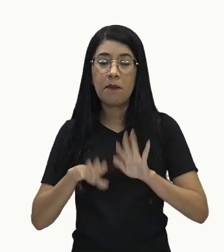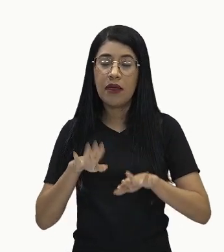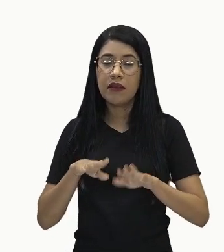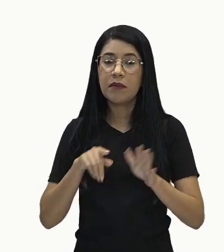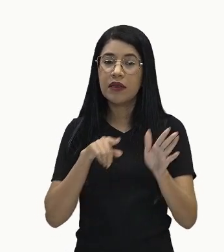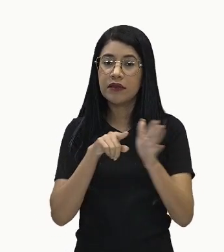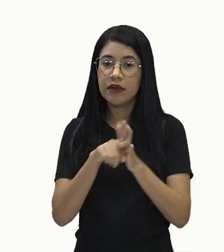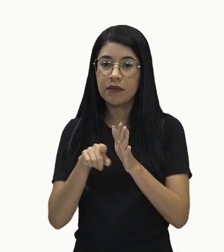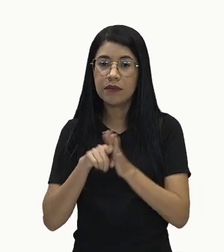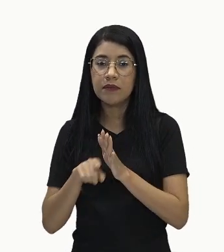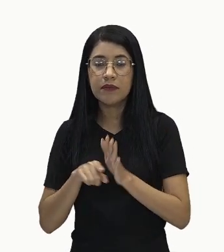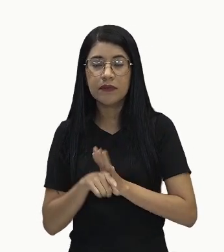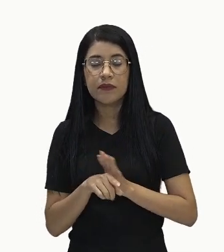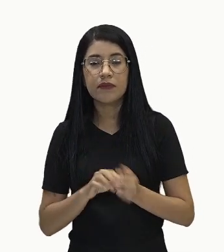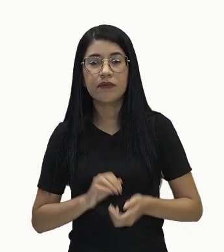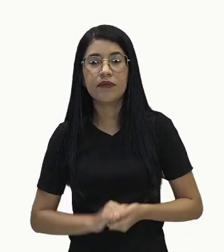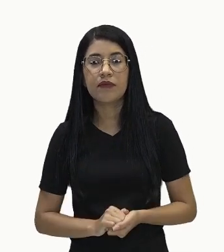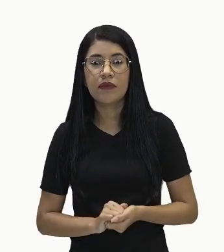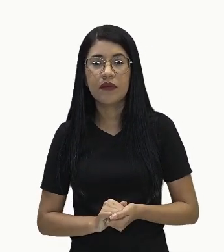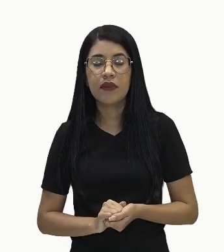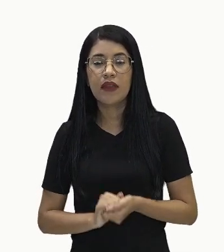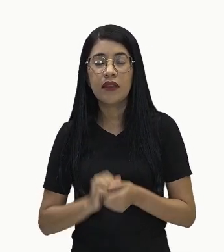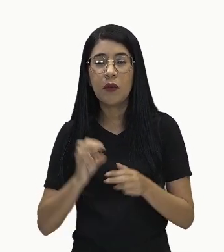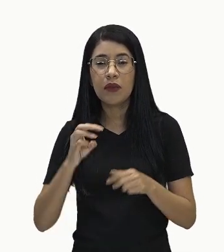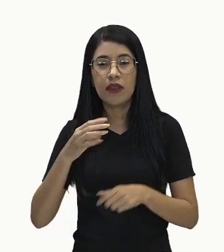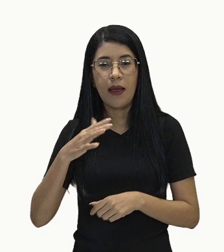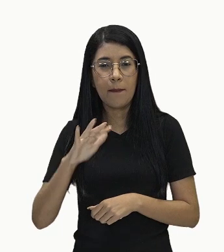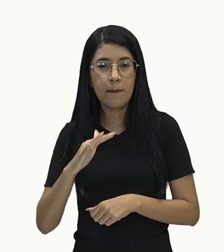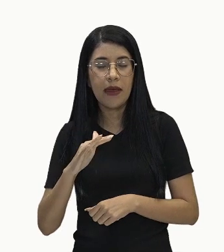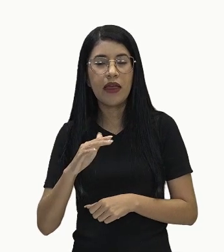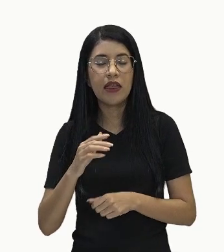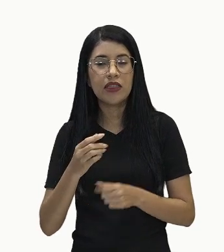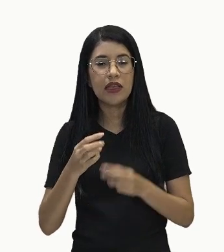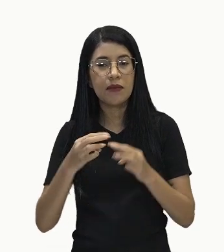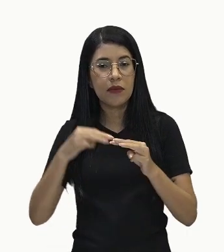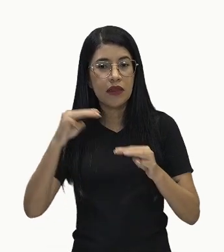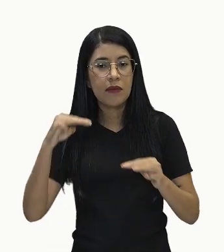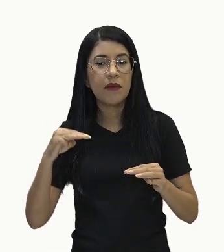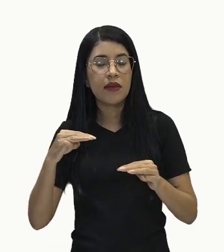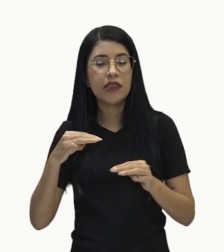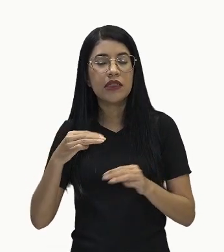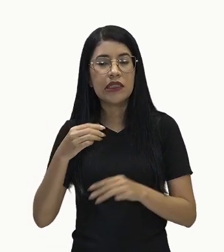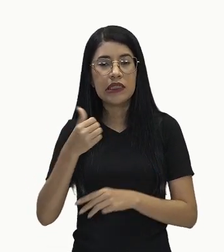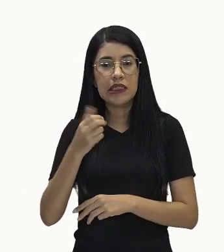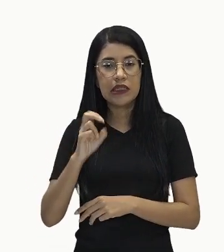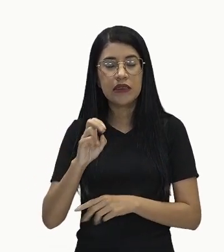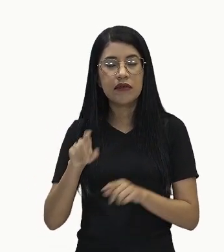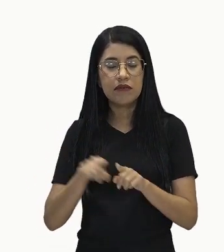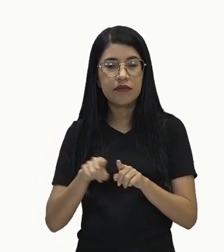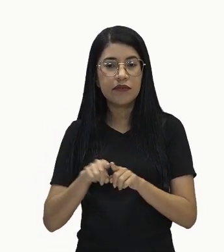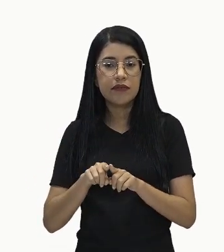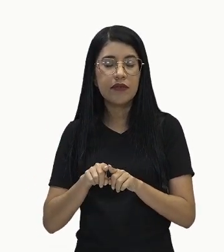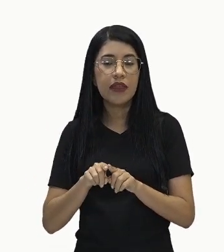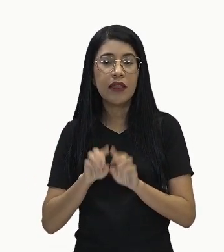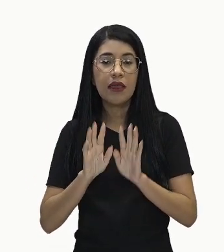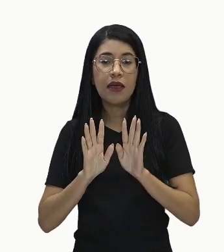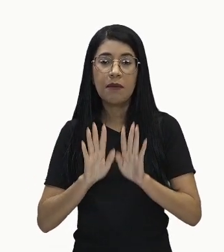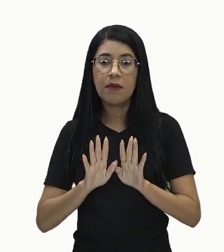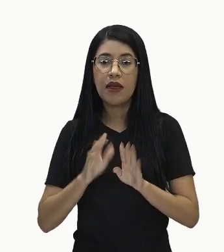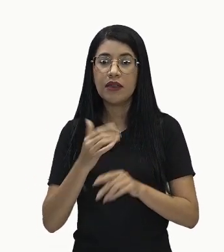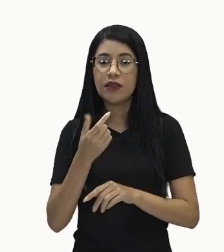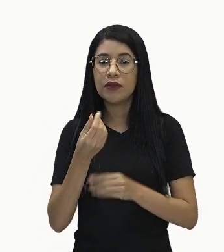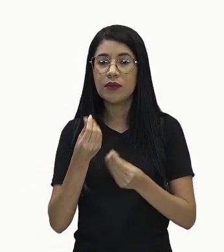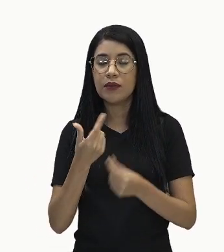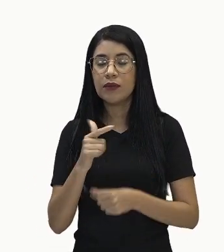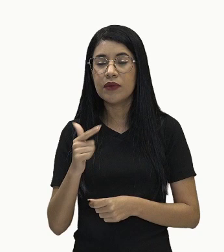Foi necessário lá naquele exemplo, que deu um pouco mais de trabalho, mas são casos isolados. Mas ele já sai aqui, ó, da média, ele